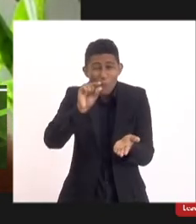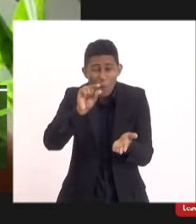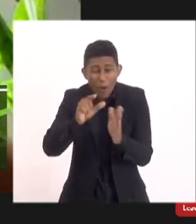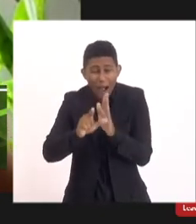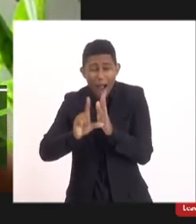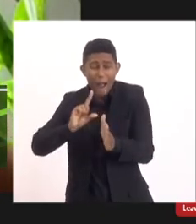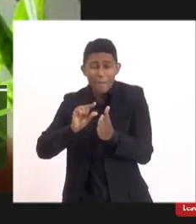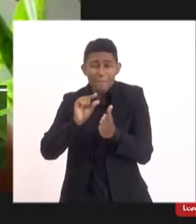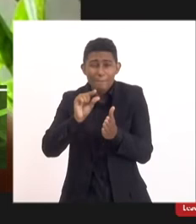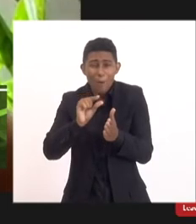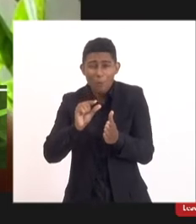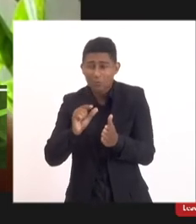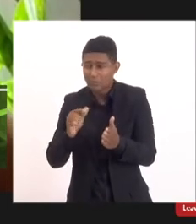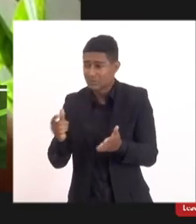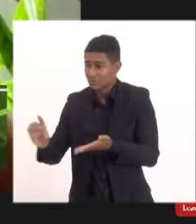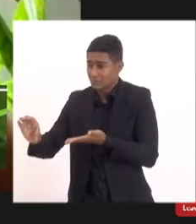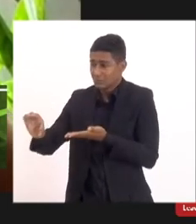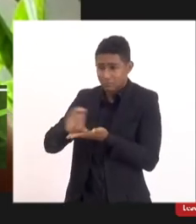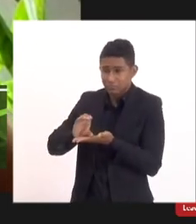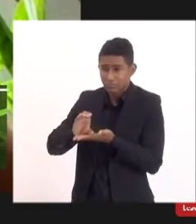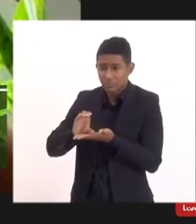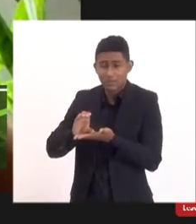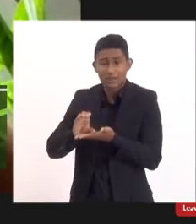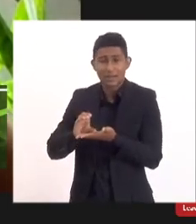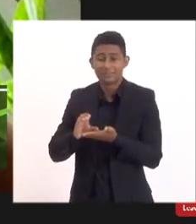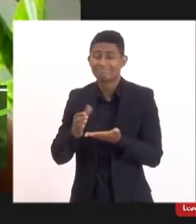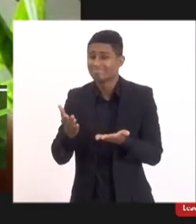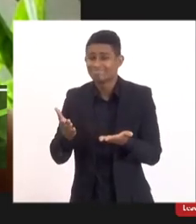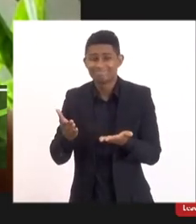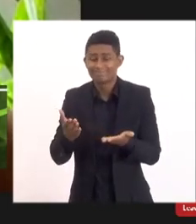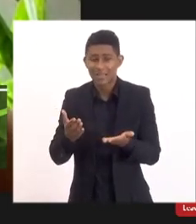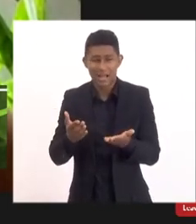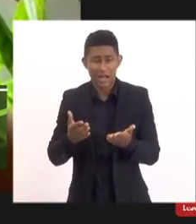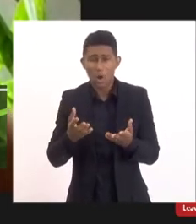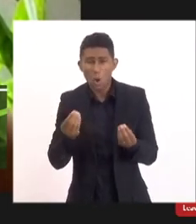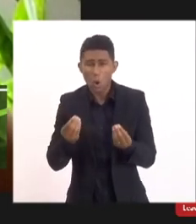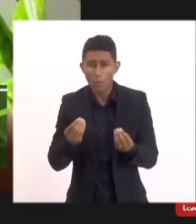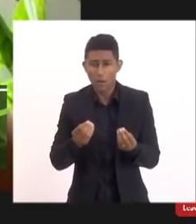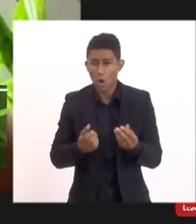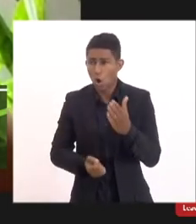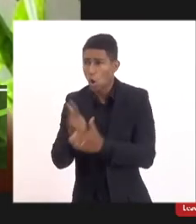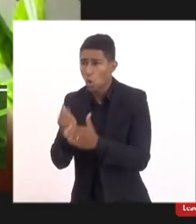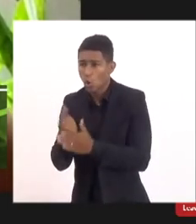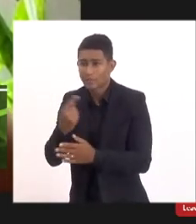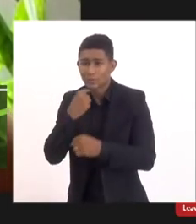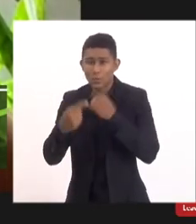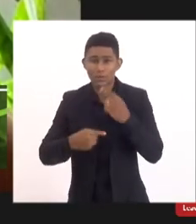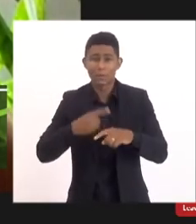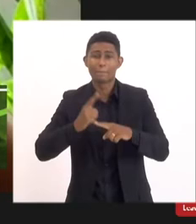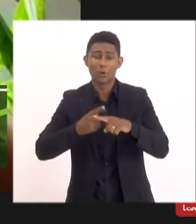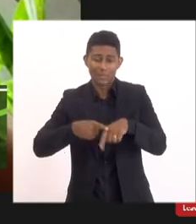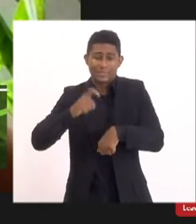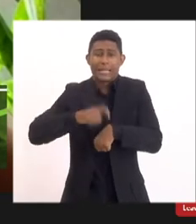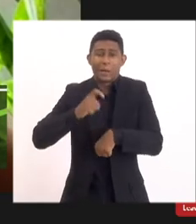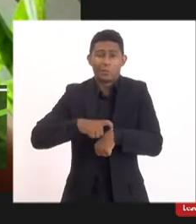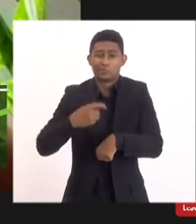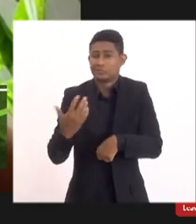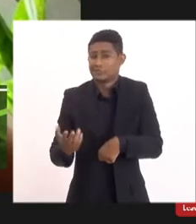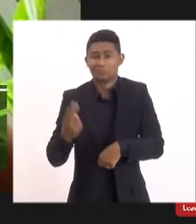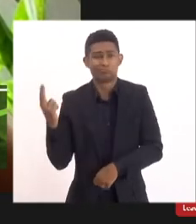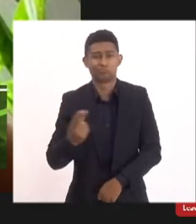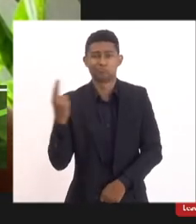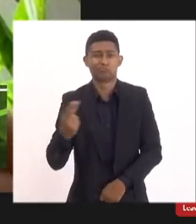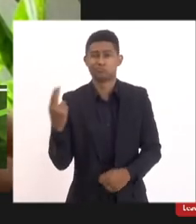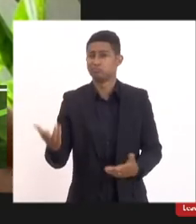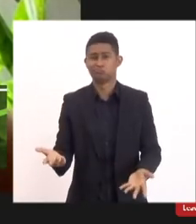praticamente, não deu tempo de muitas escolas se organizarem para fazer isso, tá? Porque saiu